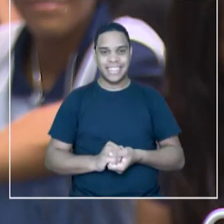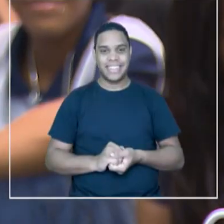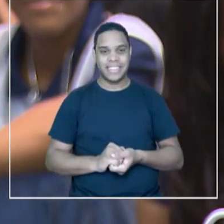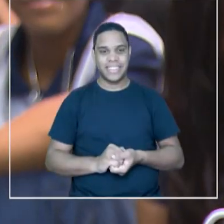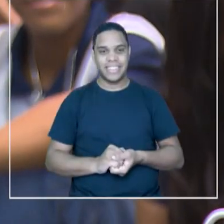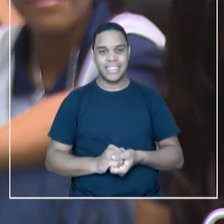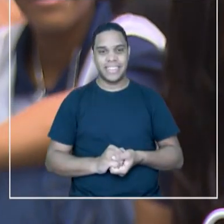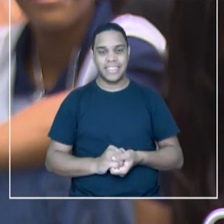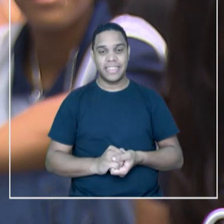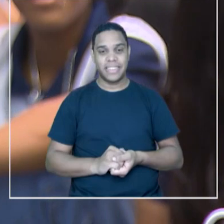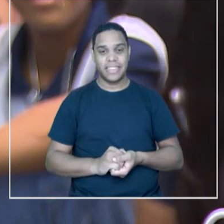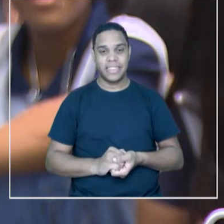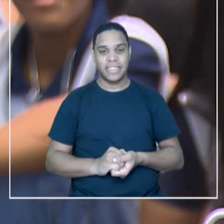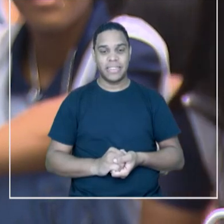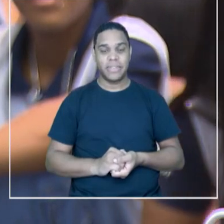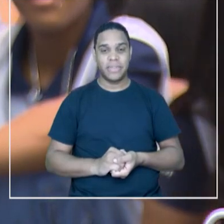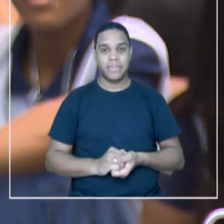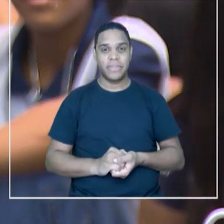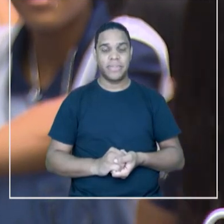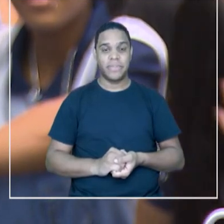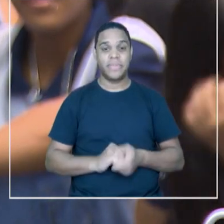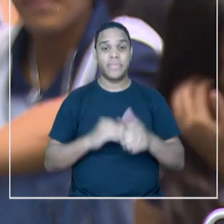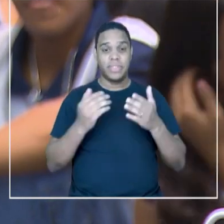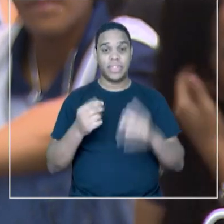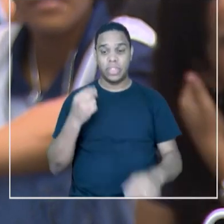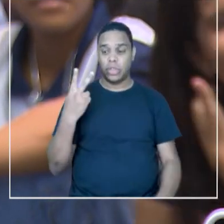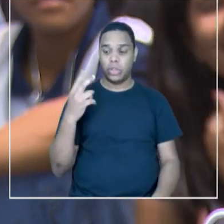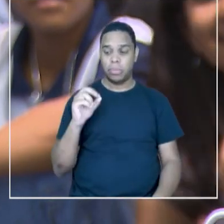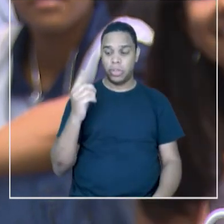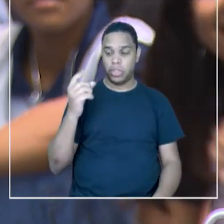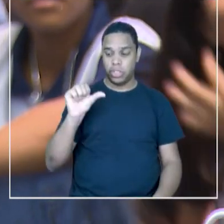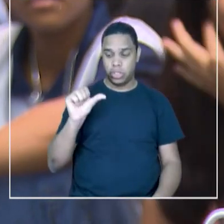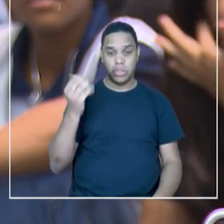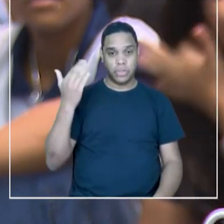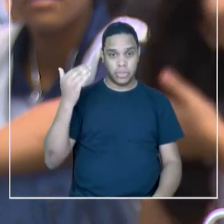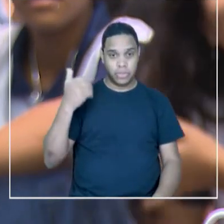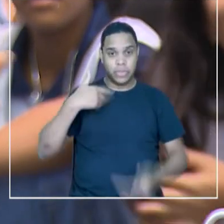Então, em